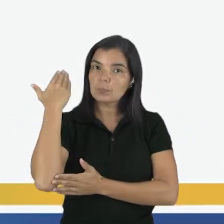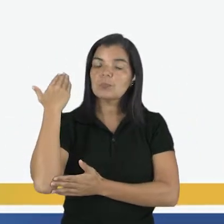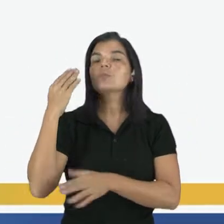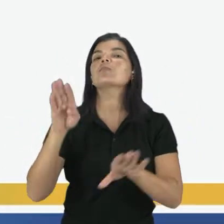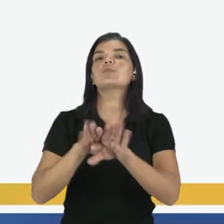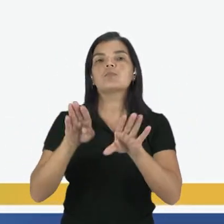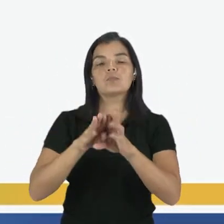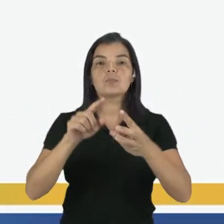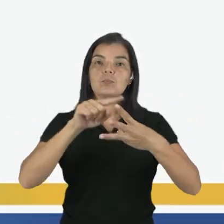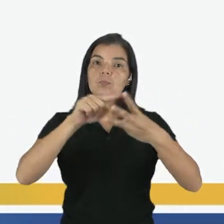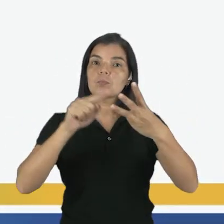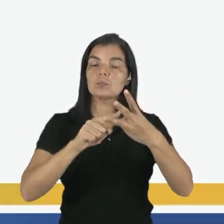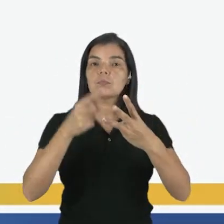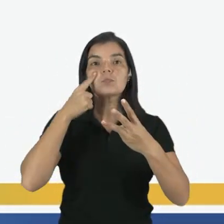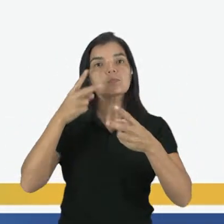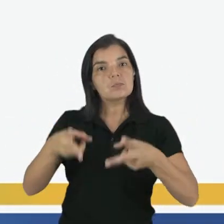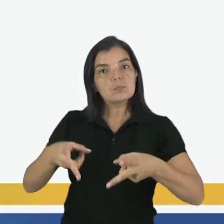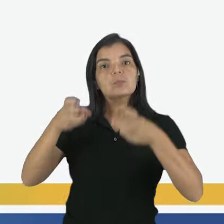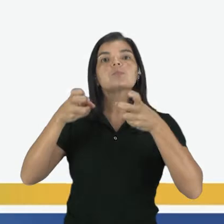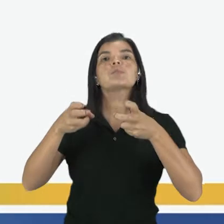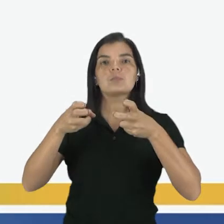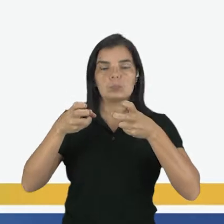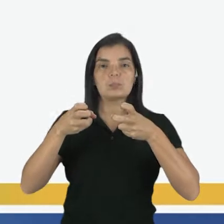três estrelas visivelmente,